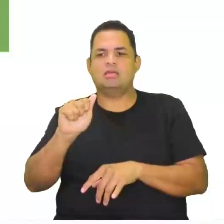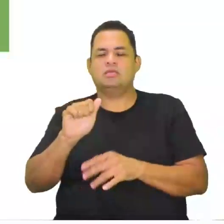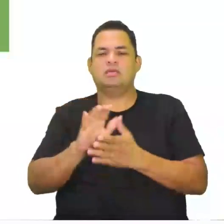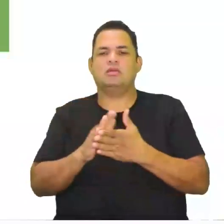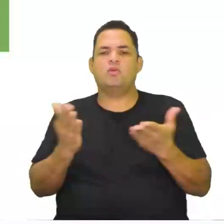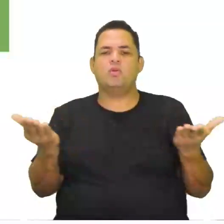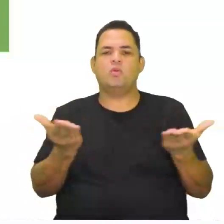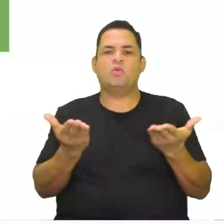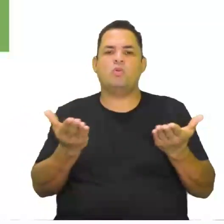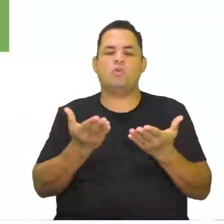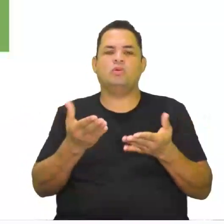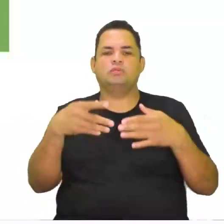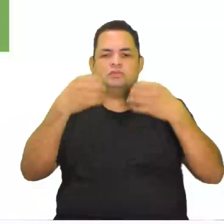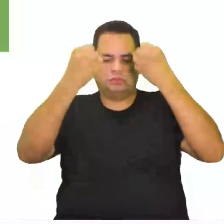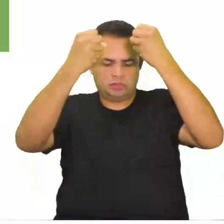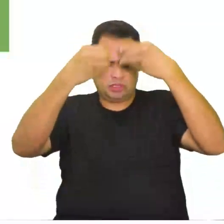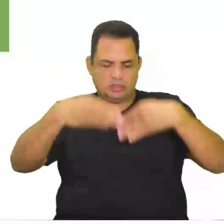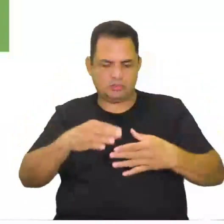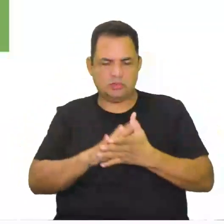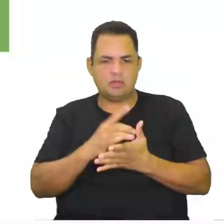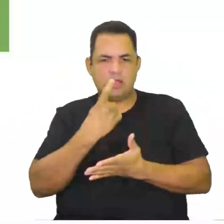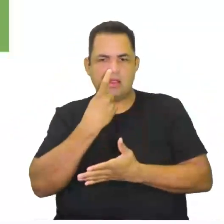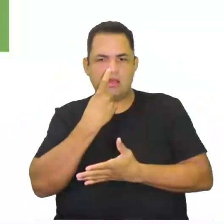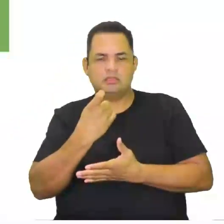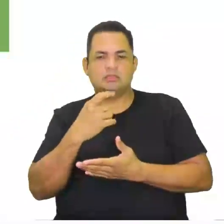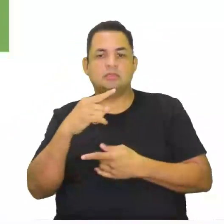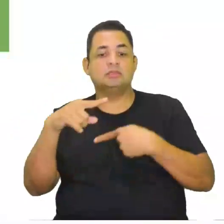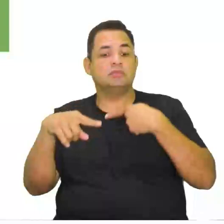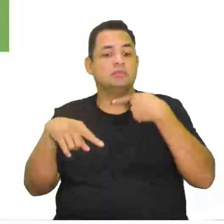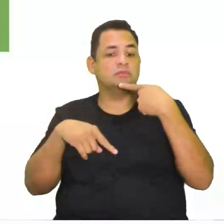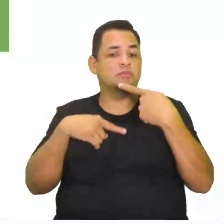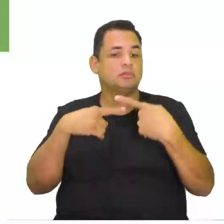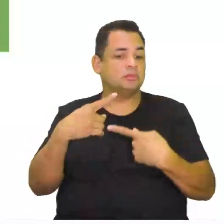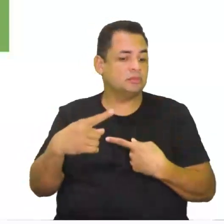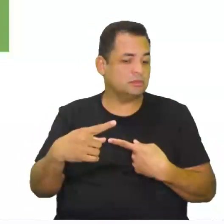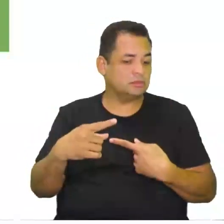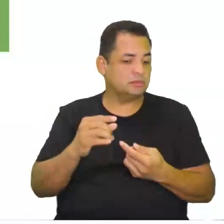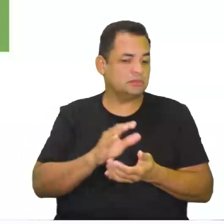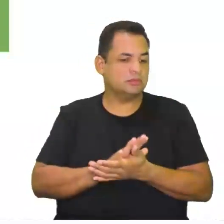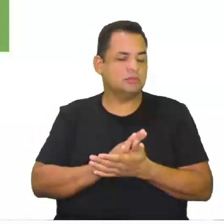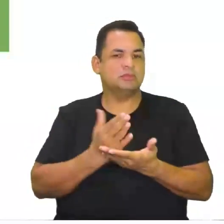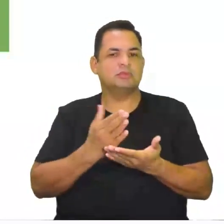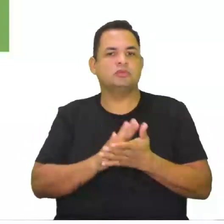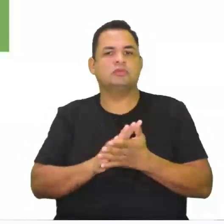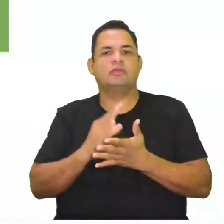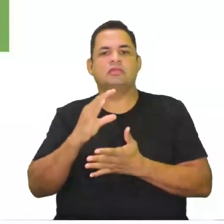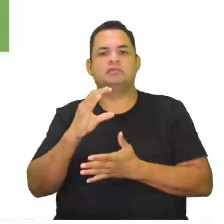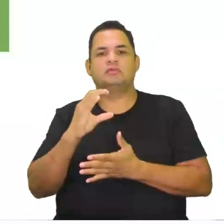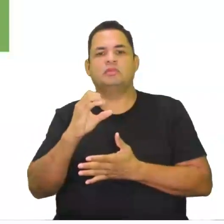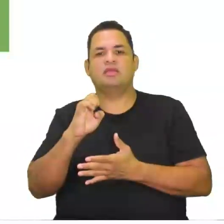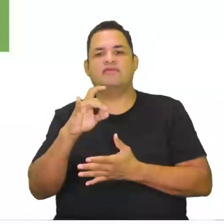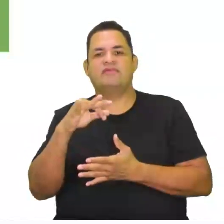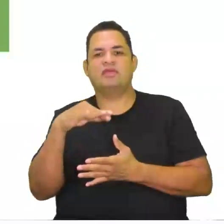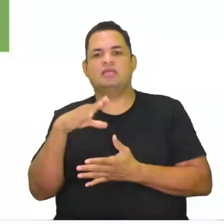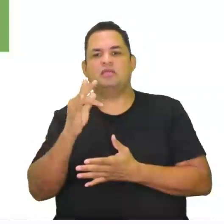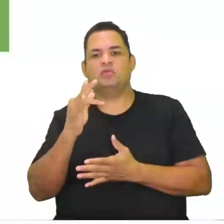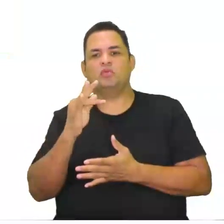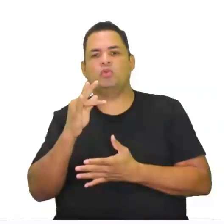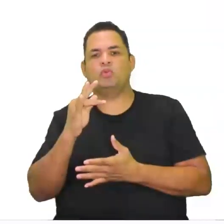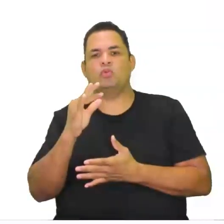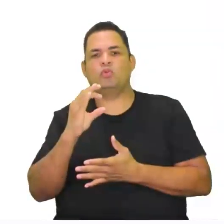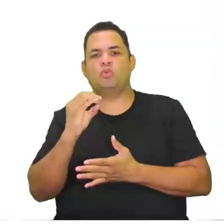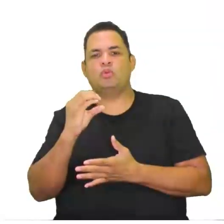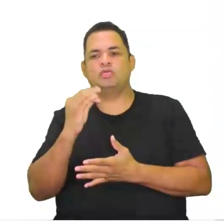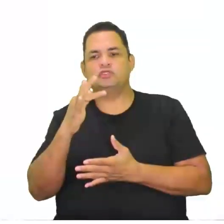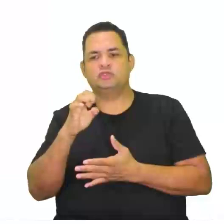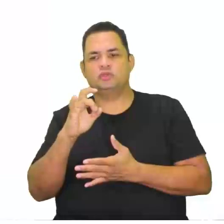hoje nós vamos falar de lixo e na nossa próxima aula a gente vai falar sobre o efeito estufa. Então vamos